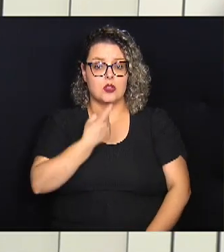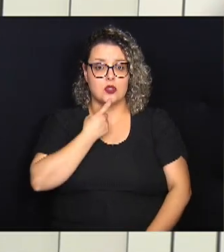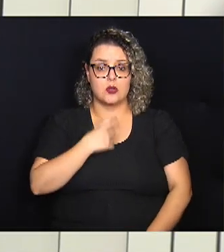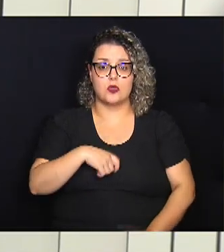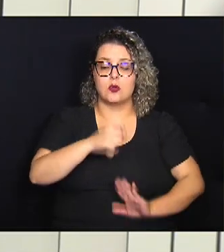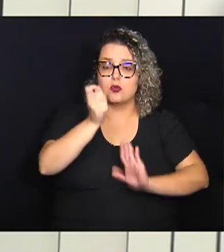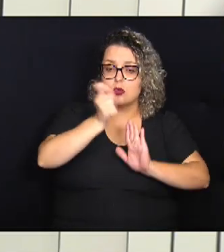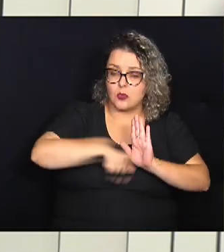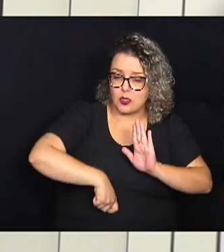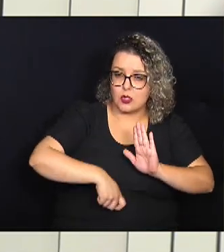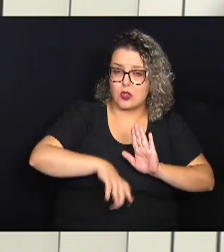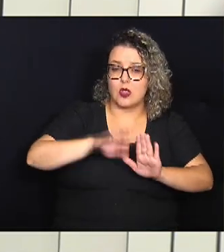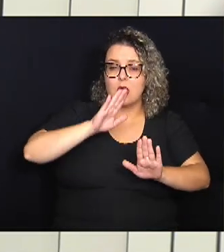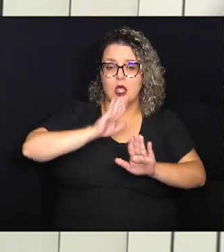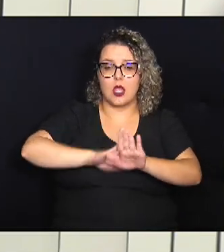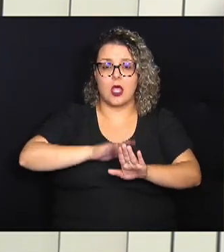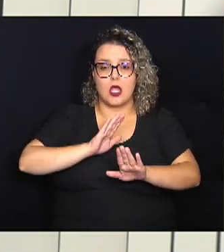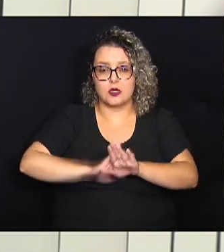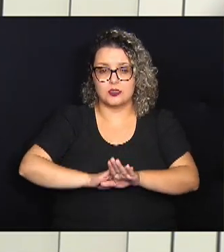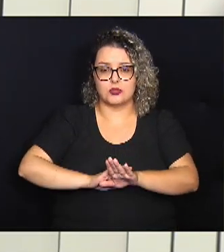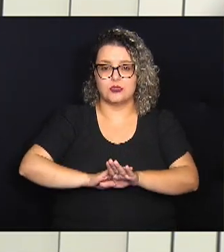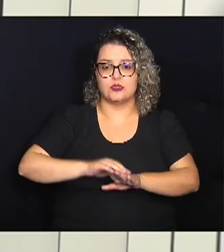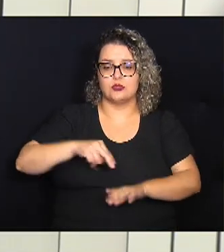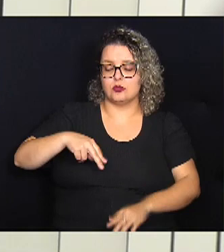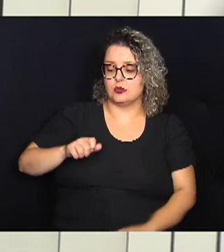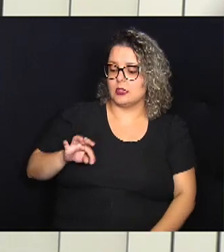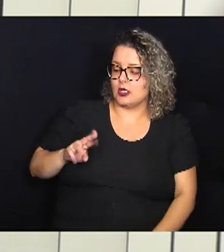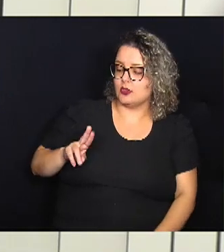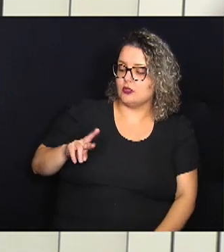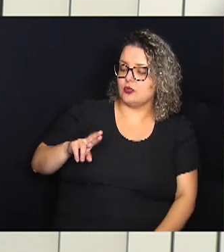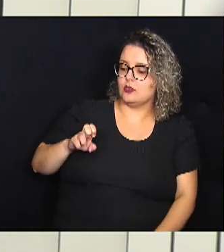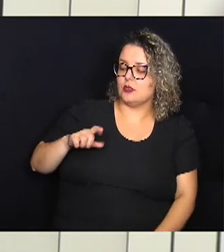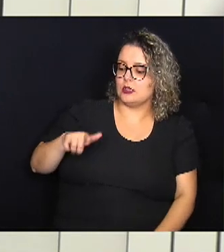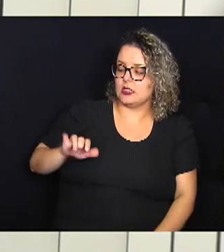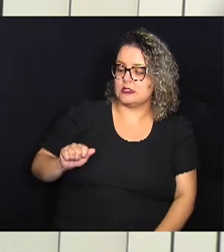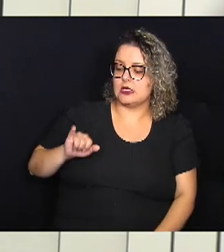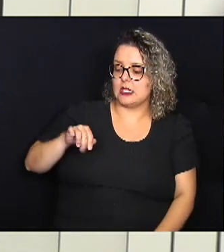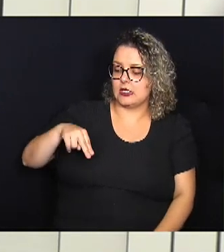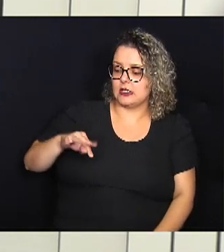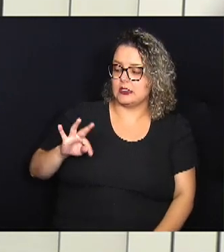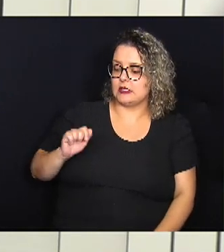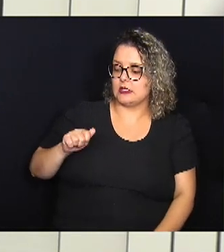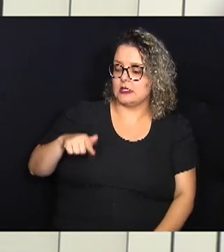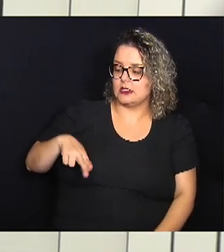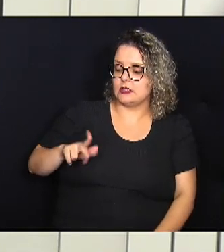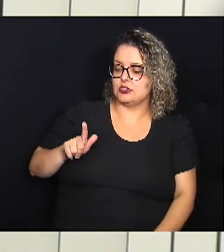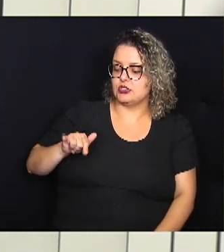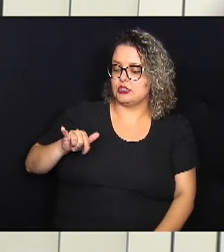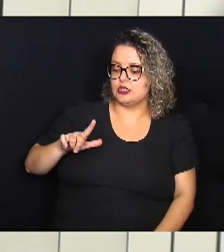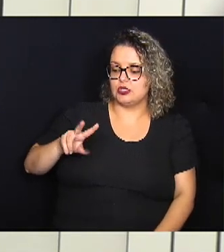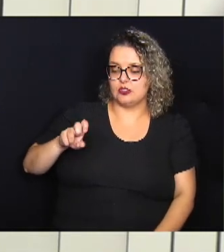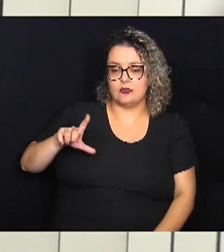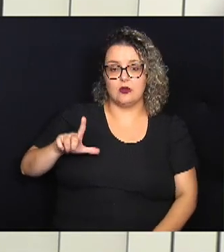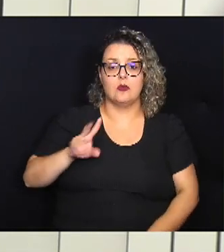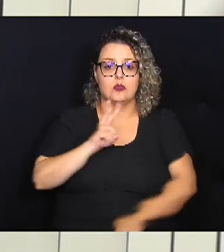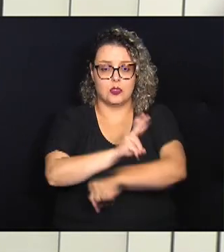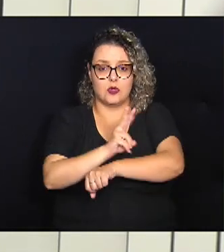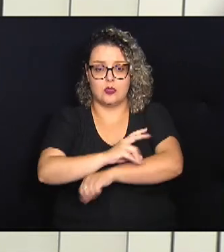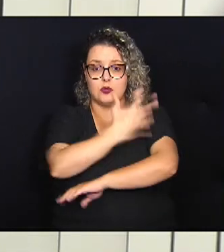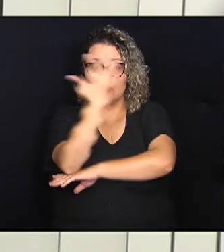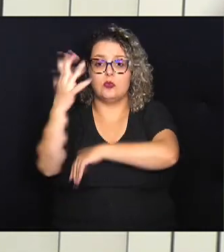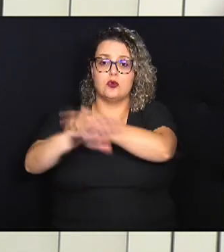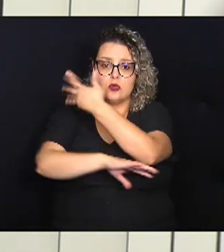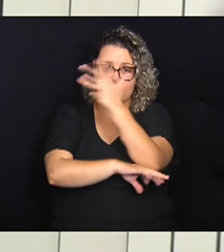dos ativos de natureza intangível, originário da atividade de conservação florestal,